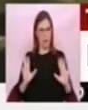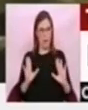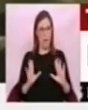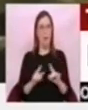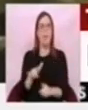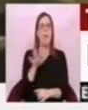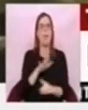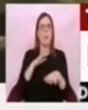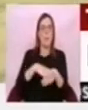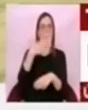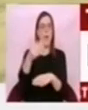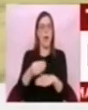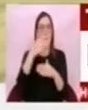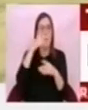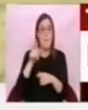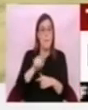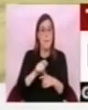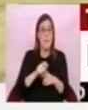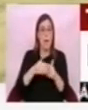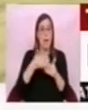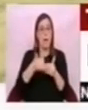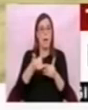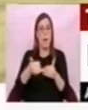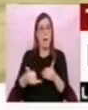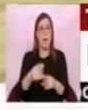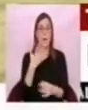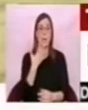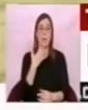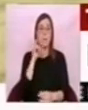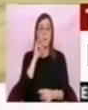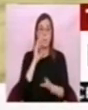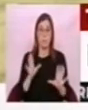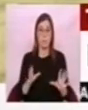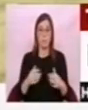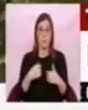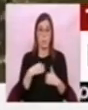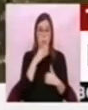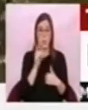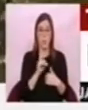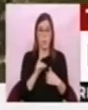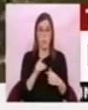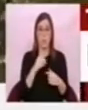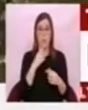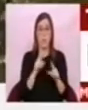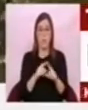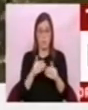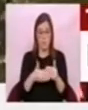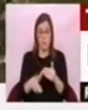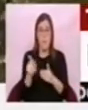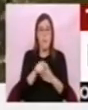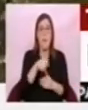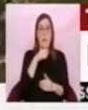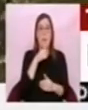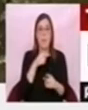a situação posterior, nos próximos meses, que também tem que ser acautelada. E eu não me estou a referir, portanto, aos próximos anos, estou-me a referir aos próximos